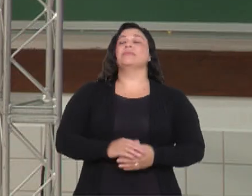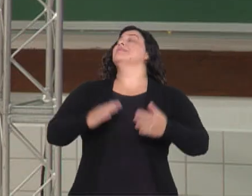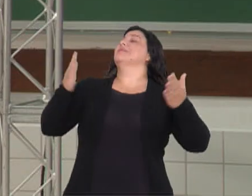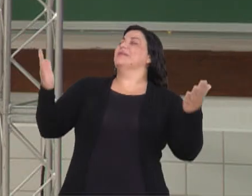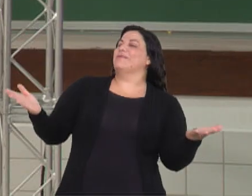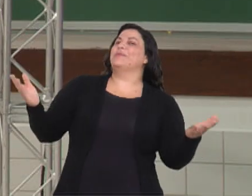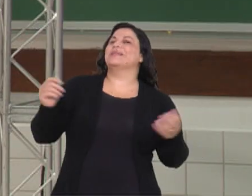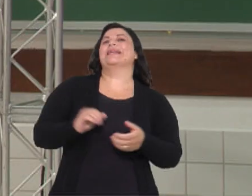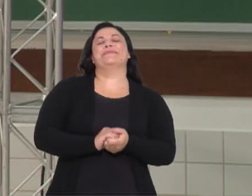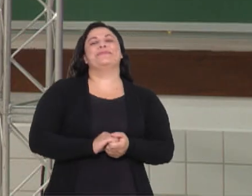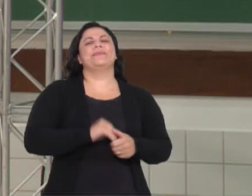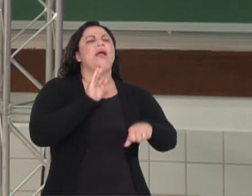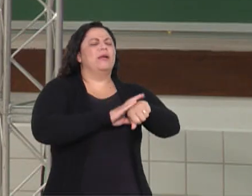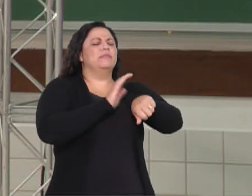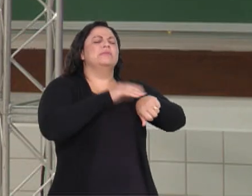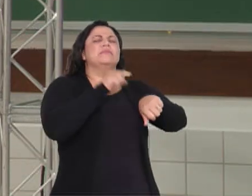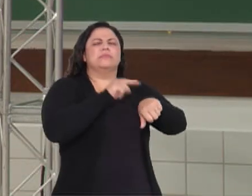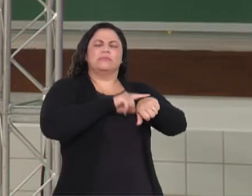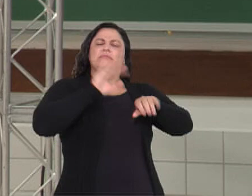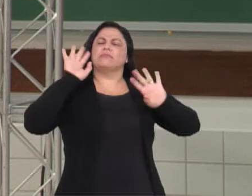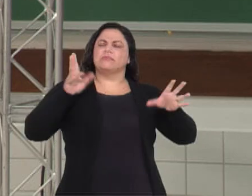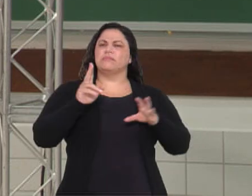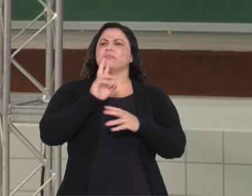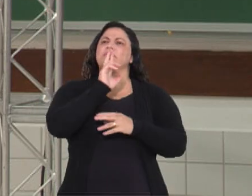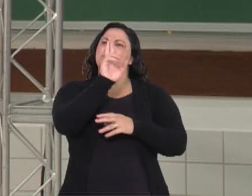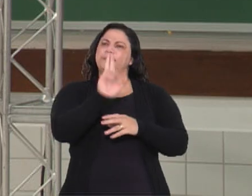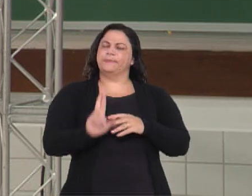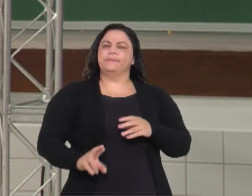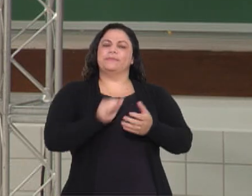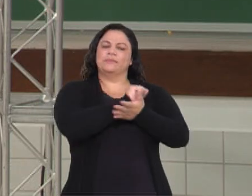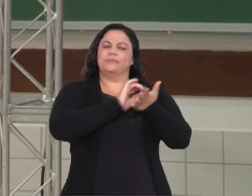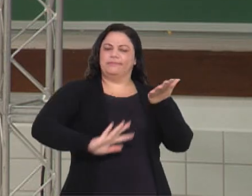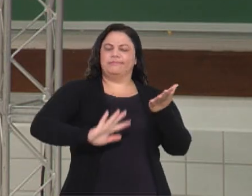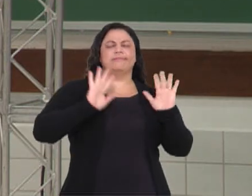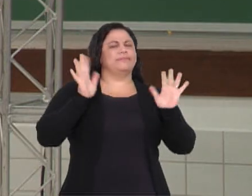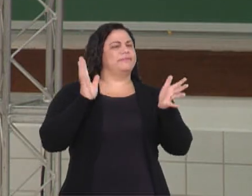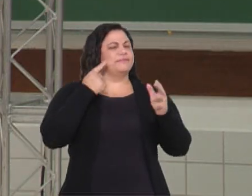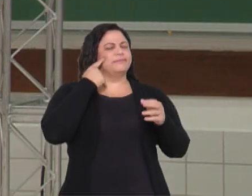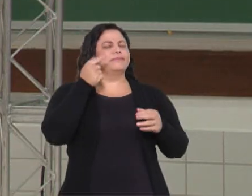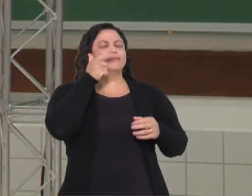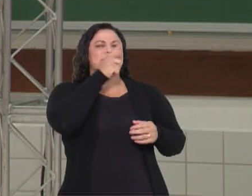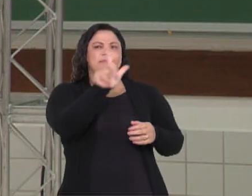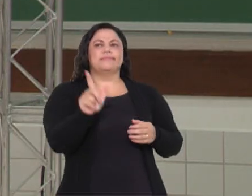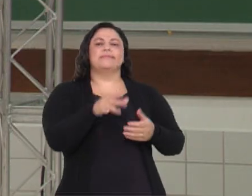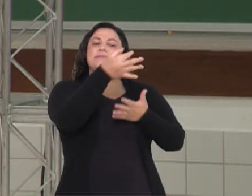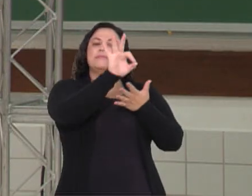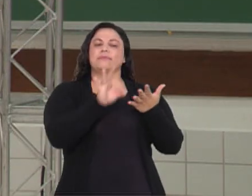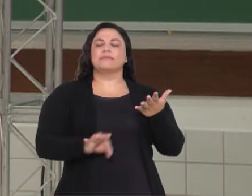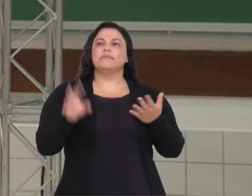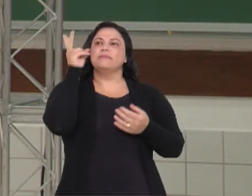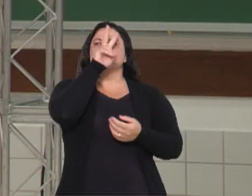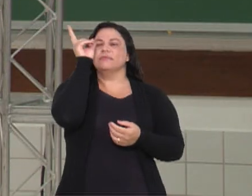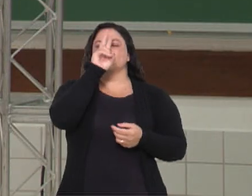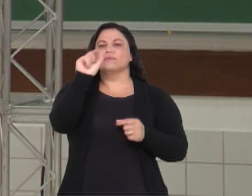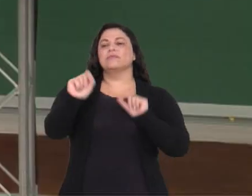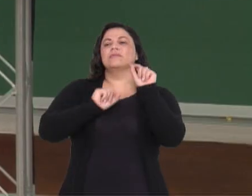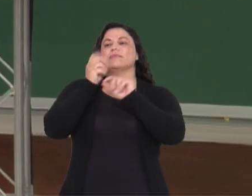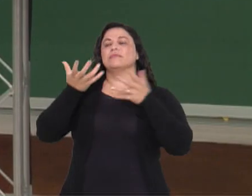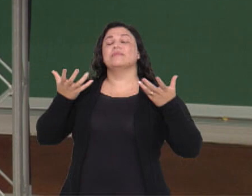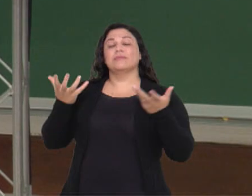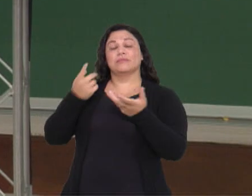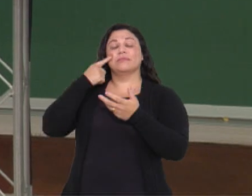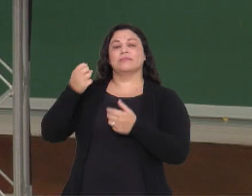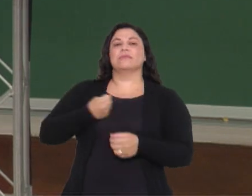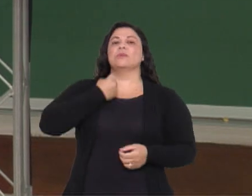Vamos lá, gente. Tempo suficiente para você fazer exercício? Vamos corrigir, então. Lembrar, então, que o que a gente quer é um